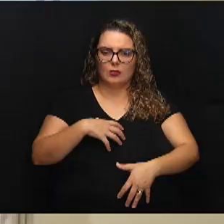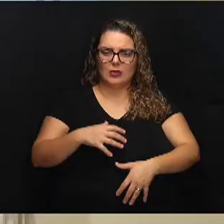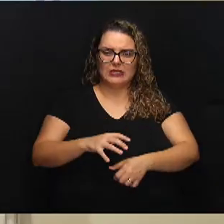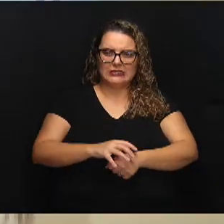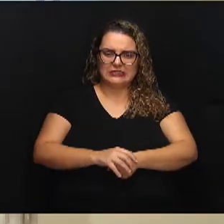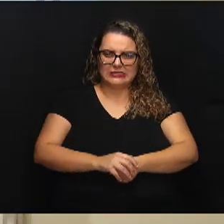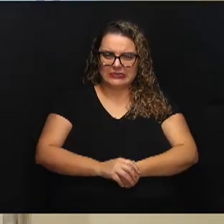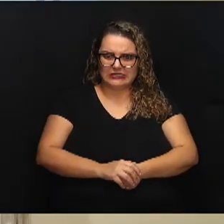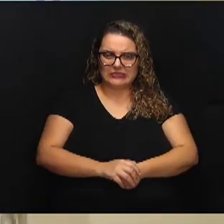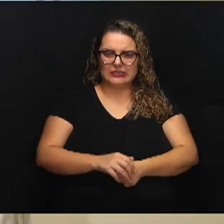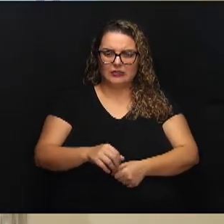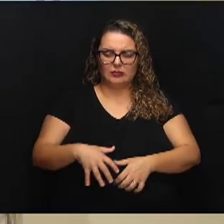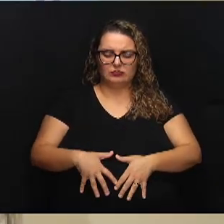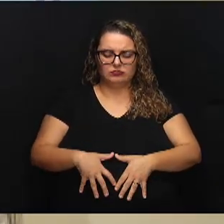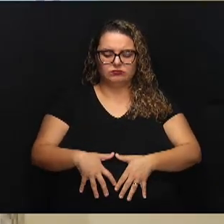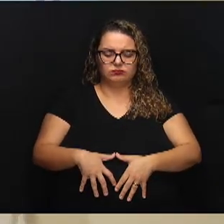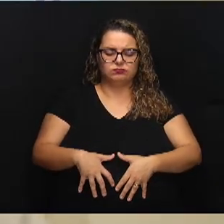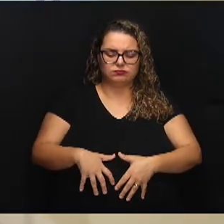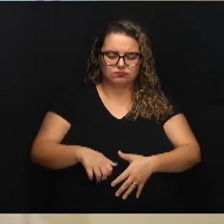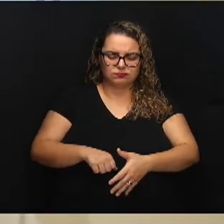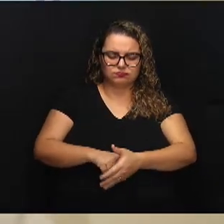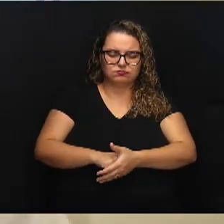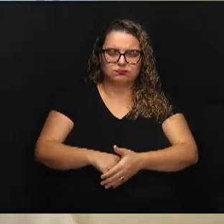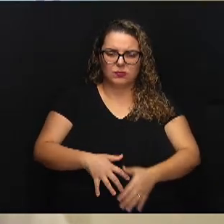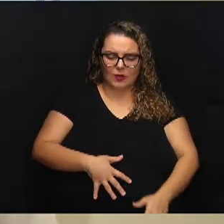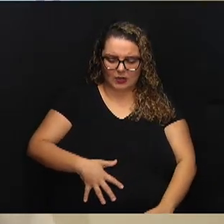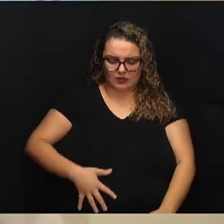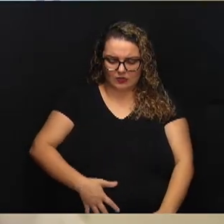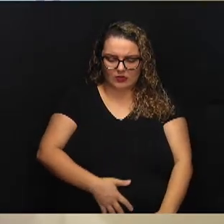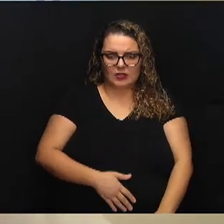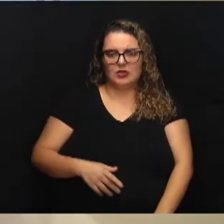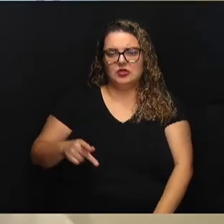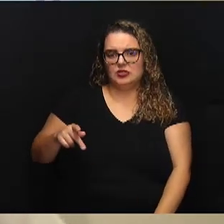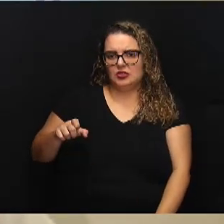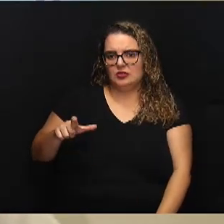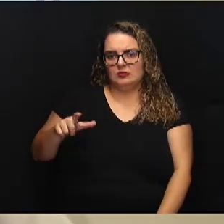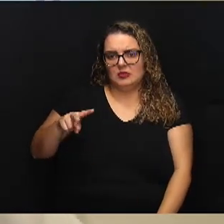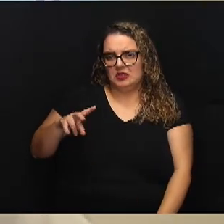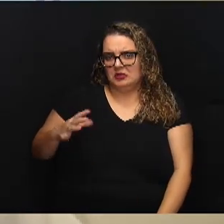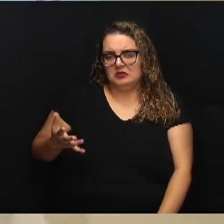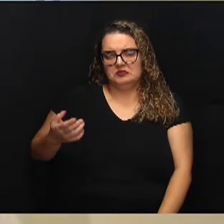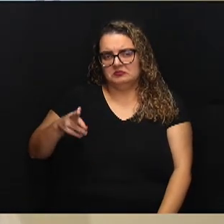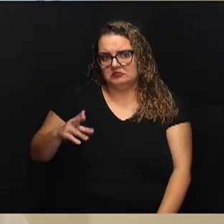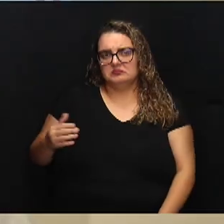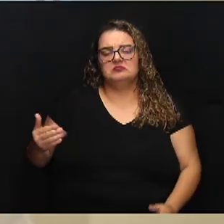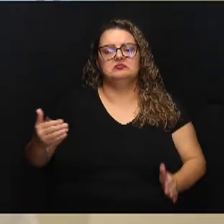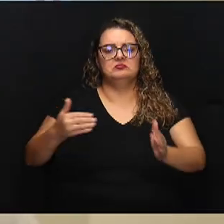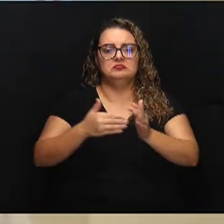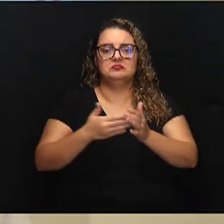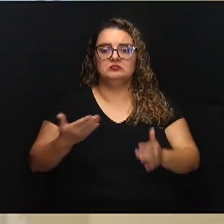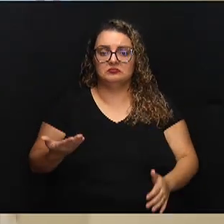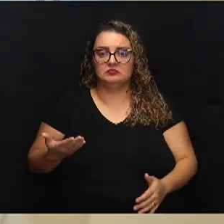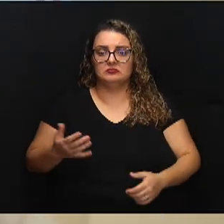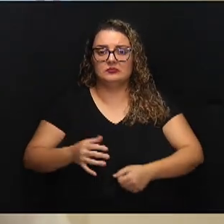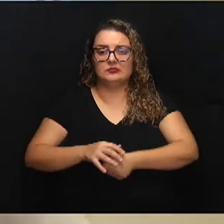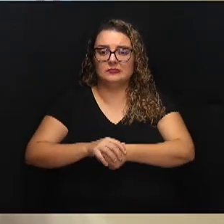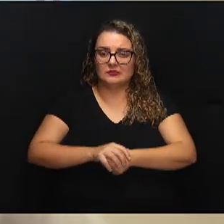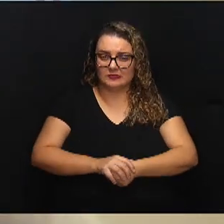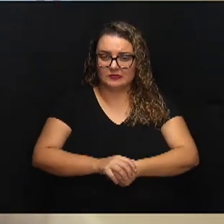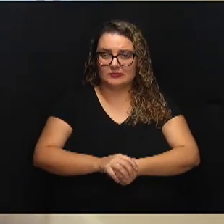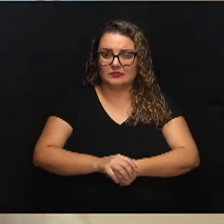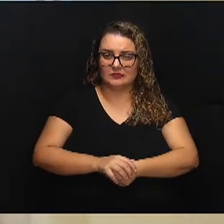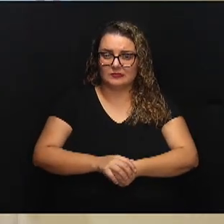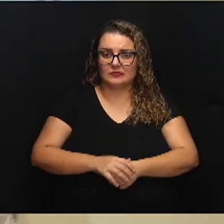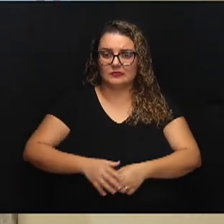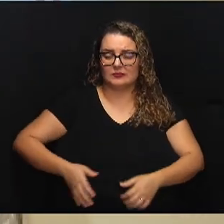pressão ou de estufamento abdominal na região de pelve, ou pode até mesmo sentir essa pressão na parte inferior